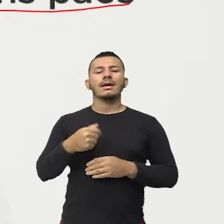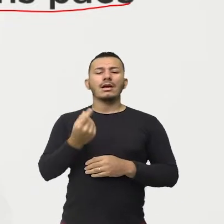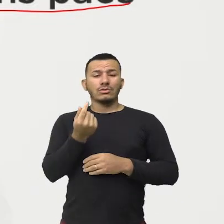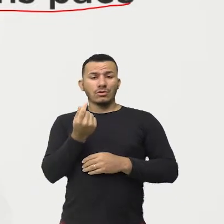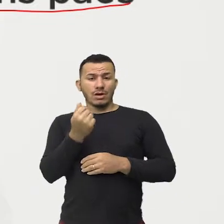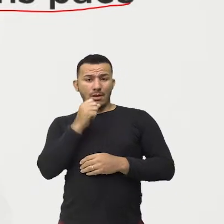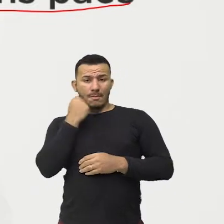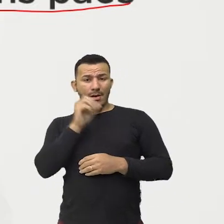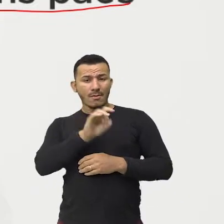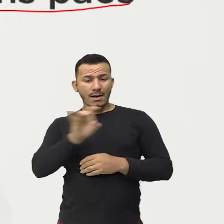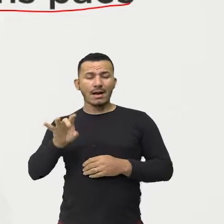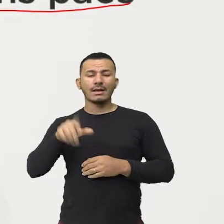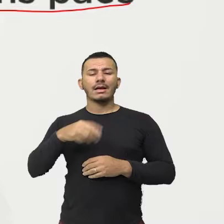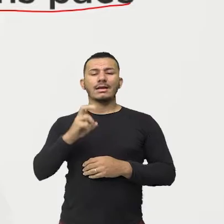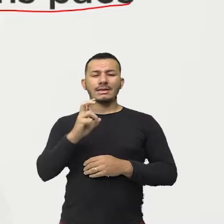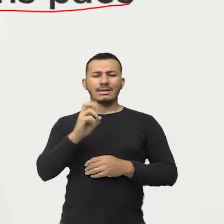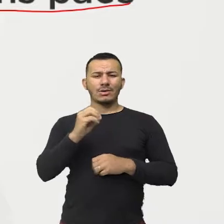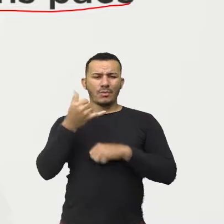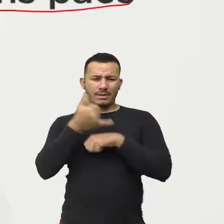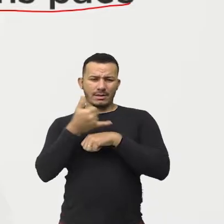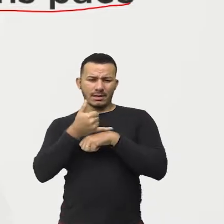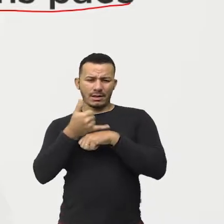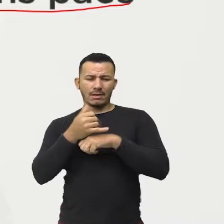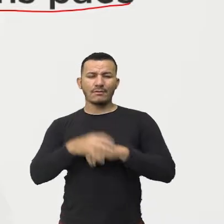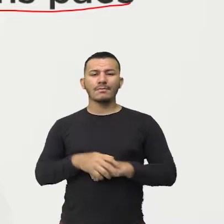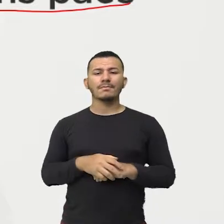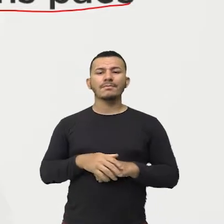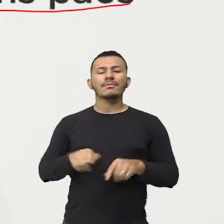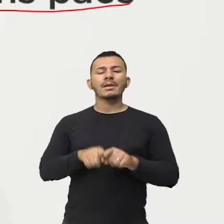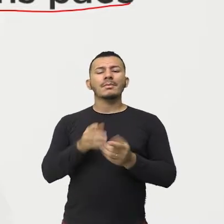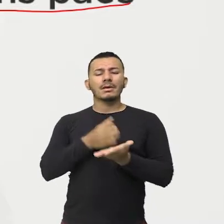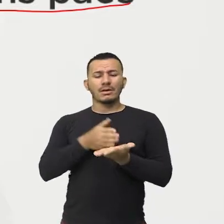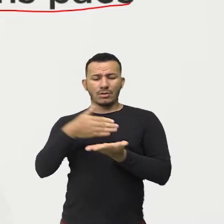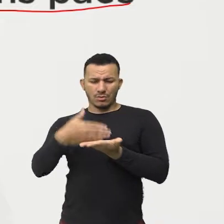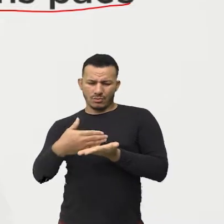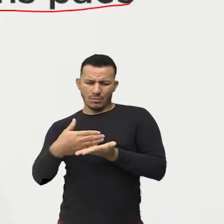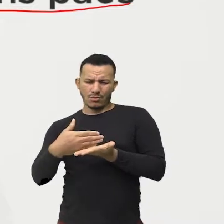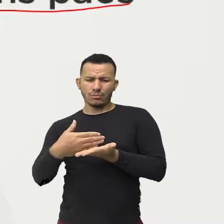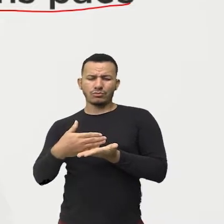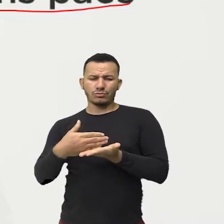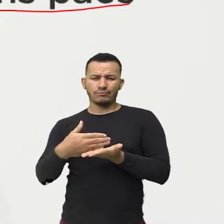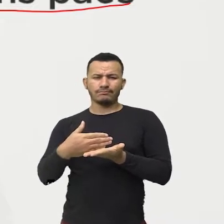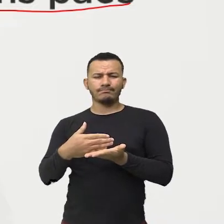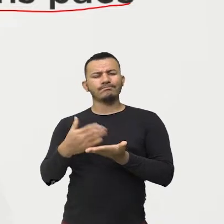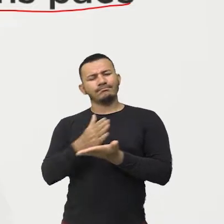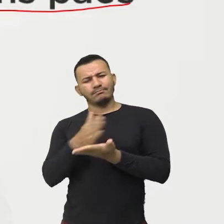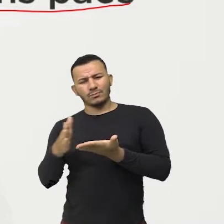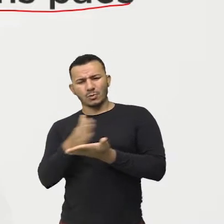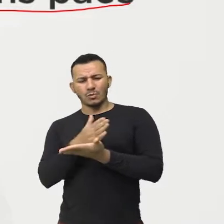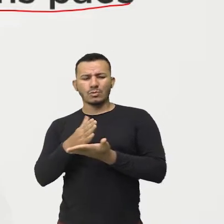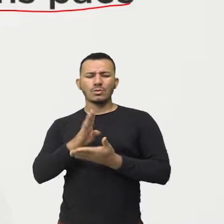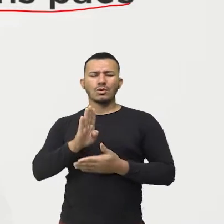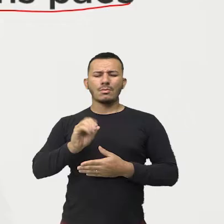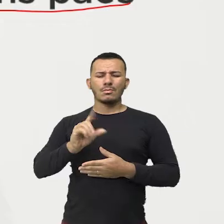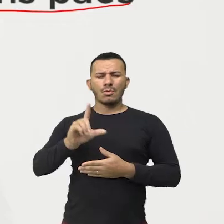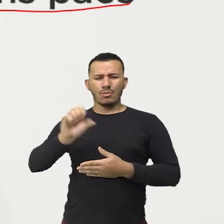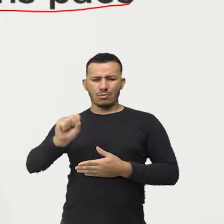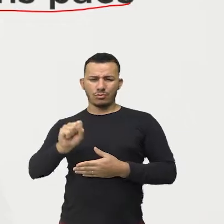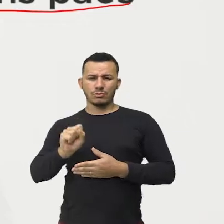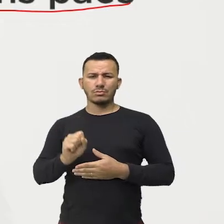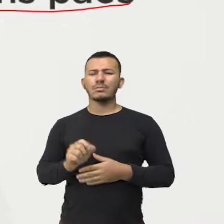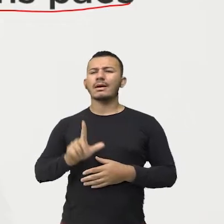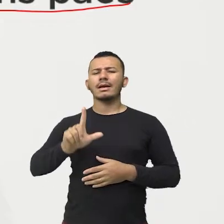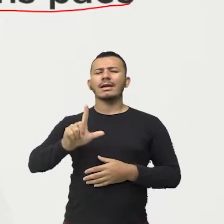50 centavos, e alguns bolos. Olha só, pessoal, levar litros de leite. Quantos litros?